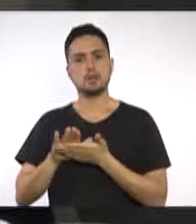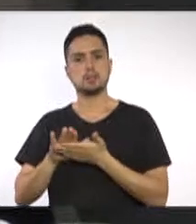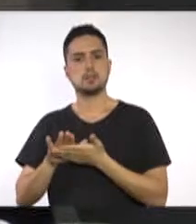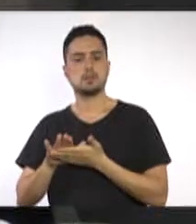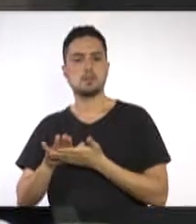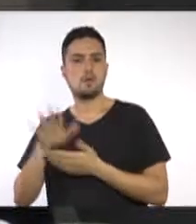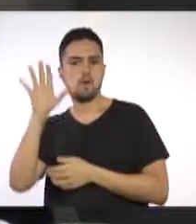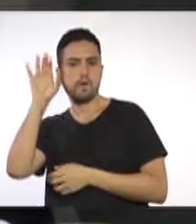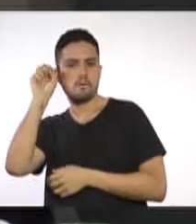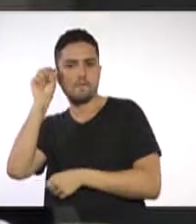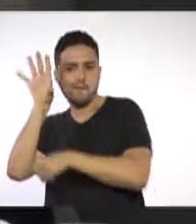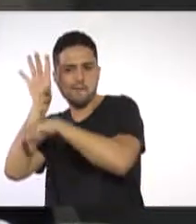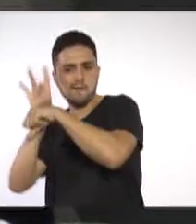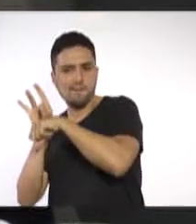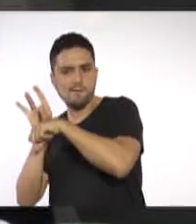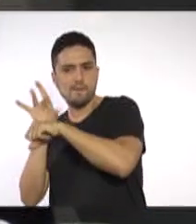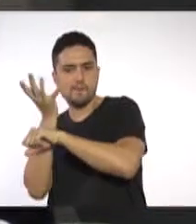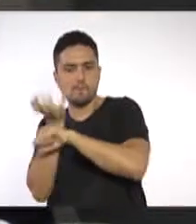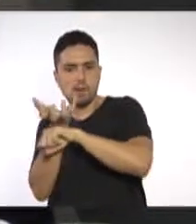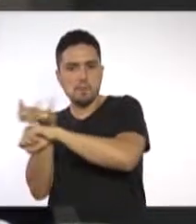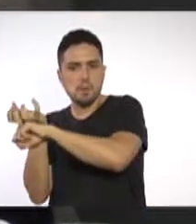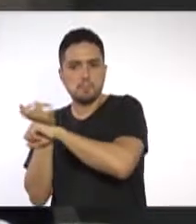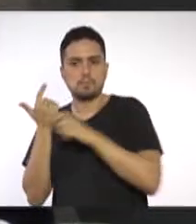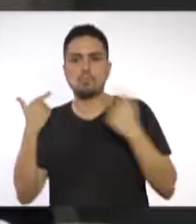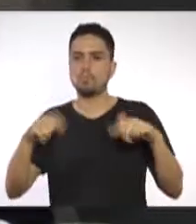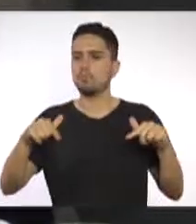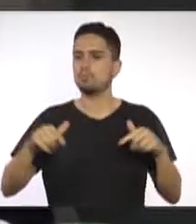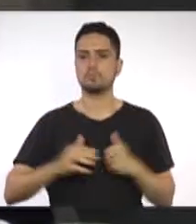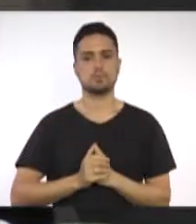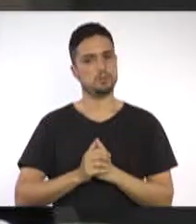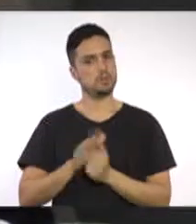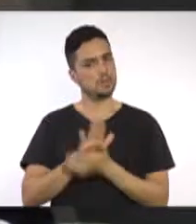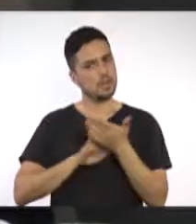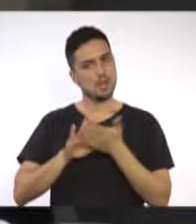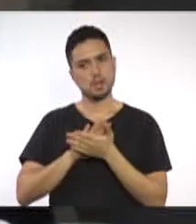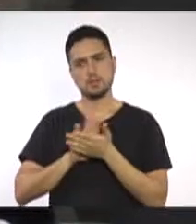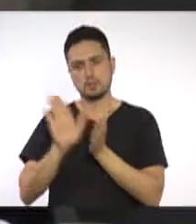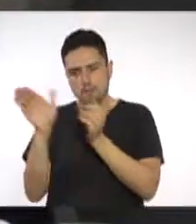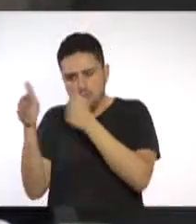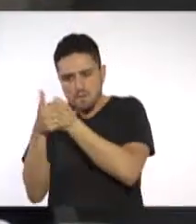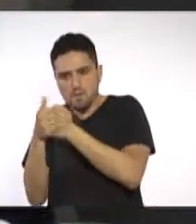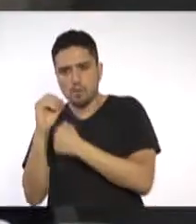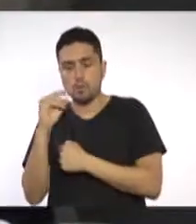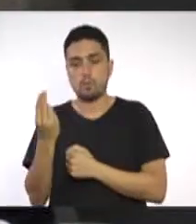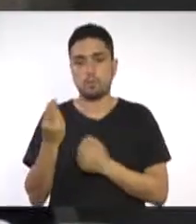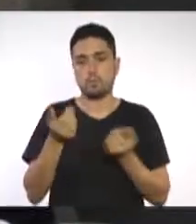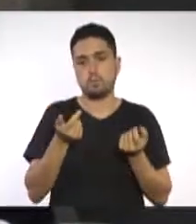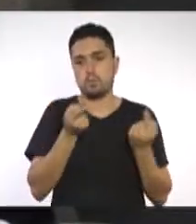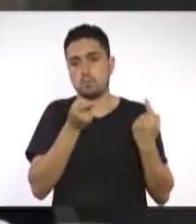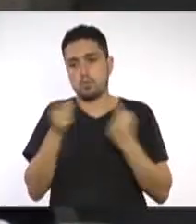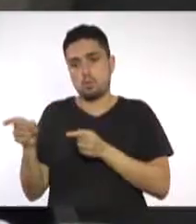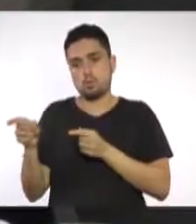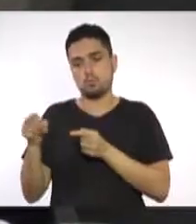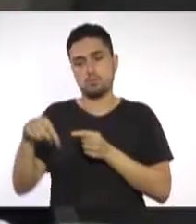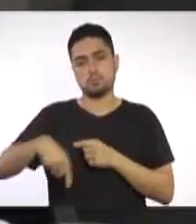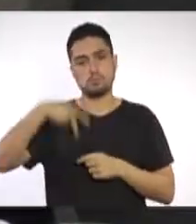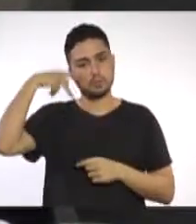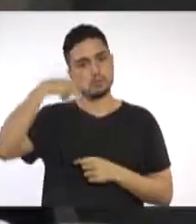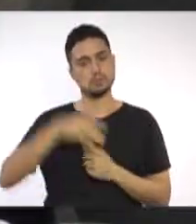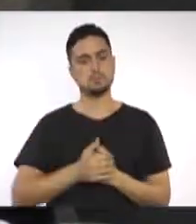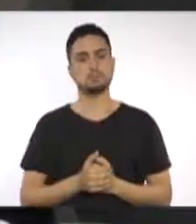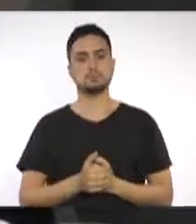de dossiê, e nada que fale ou denigre imagens do Parlamento. Agradeço, deputado Márcio